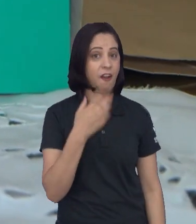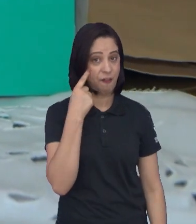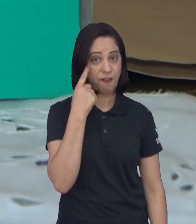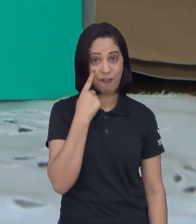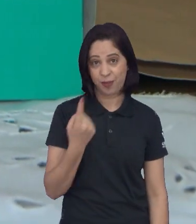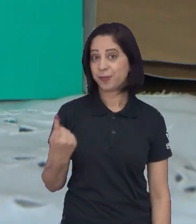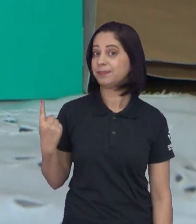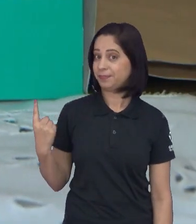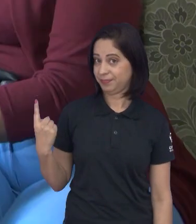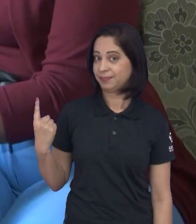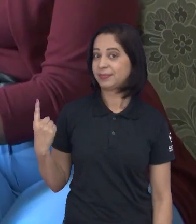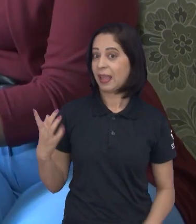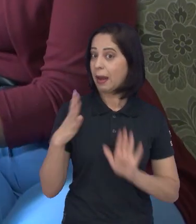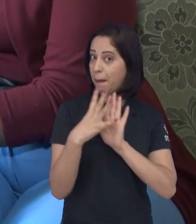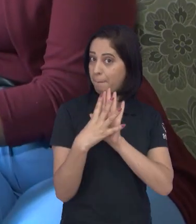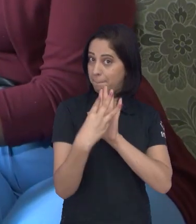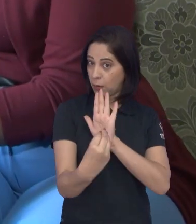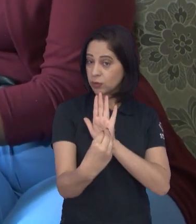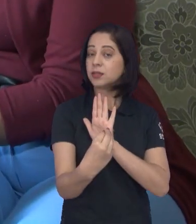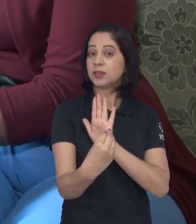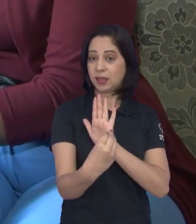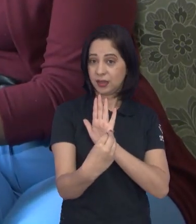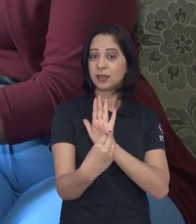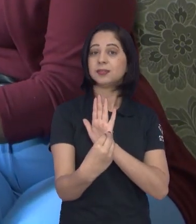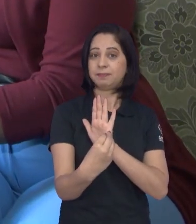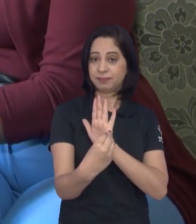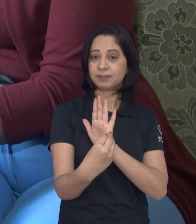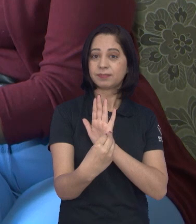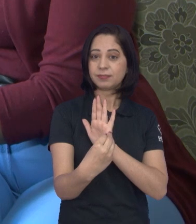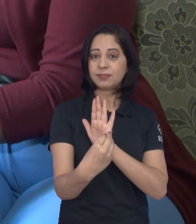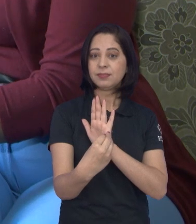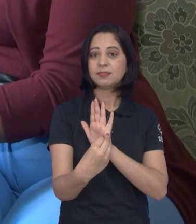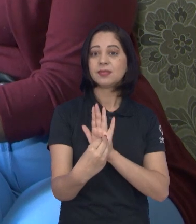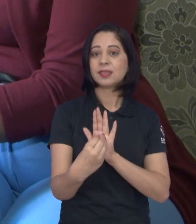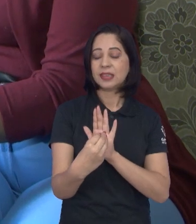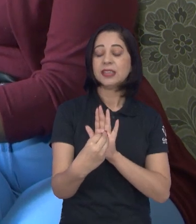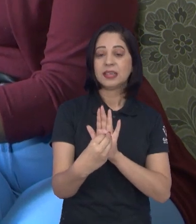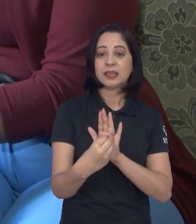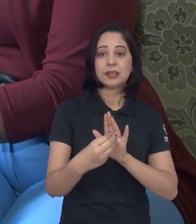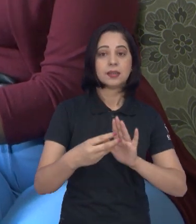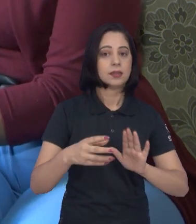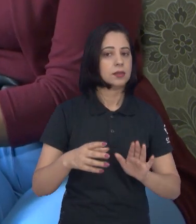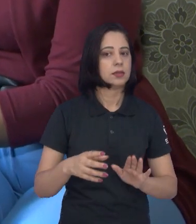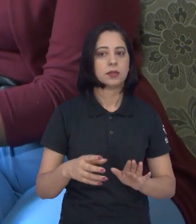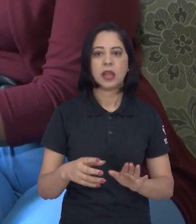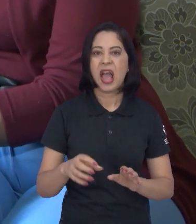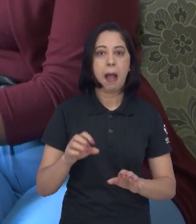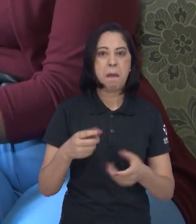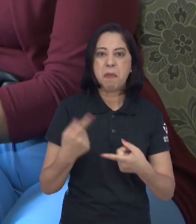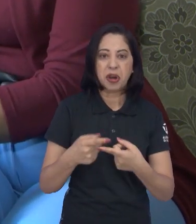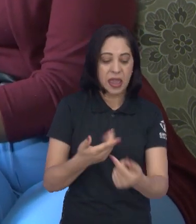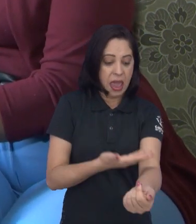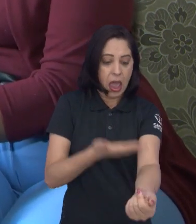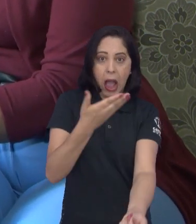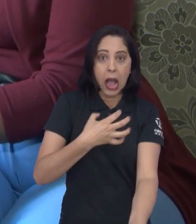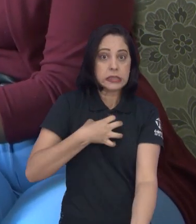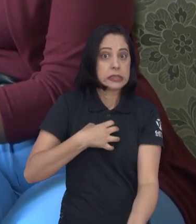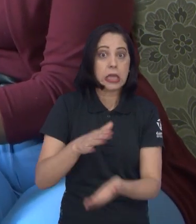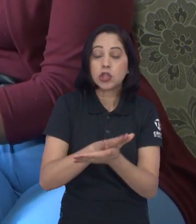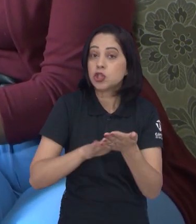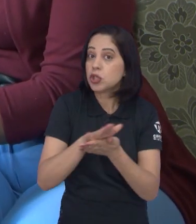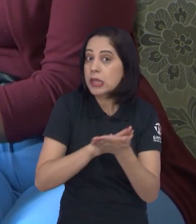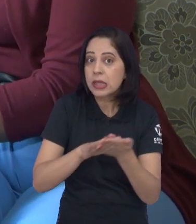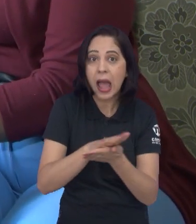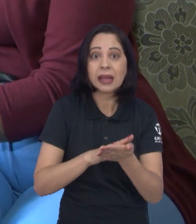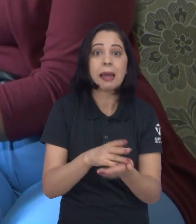todo mundo que tá assistindo questão da pressão alta da Hipertensão como ela falou você não sente nada é sim uma doença